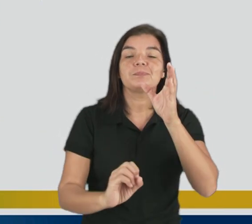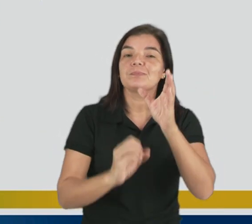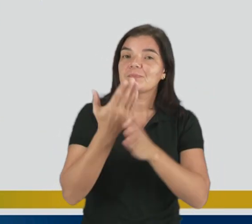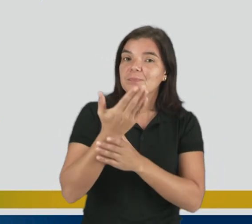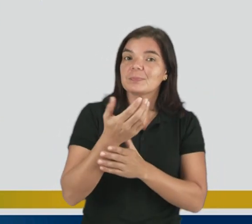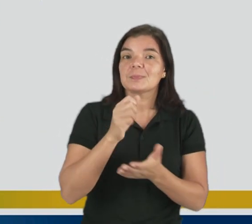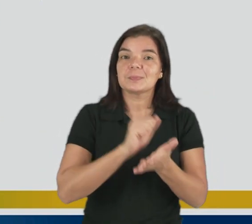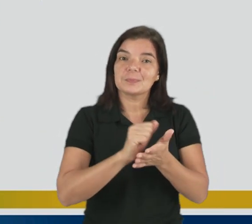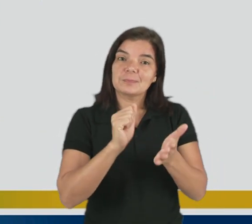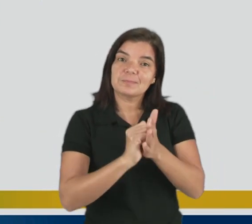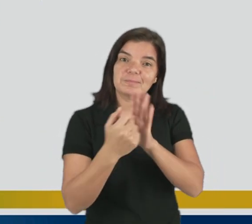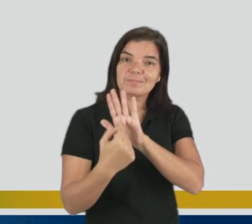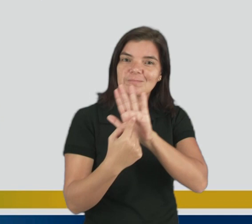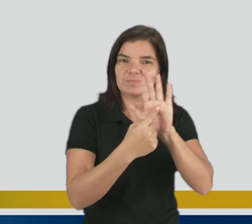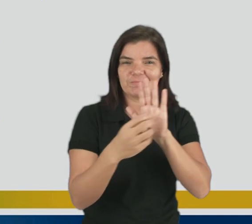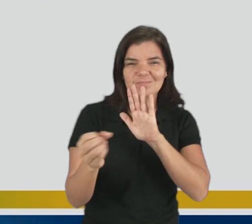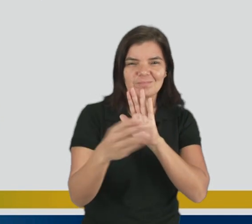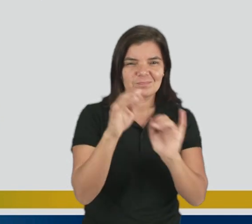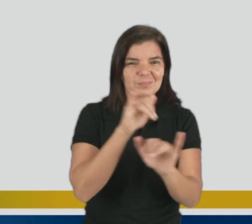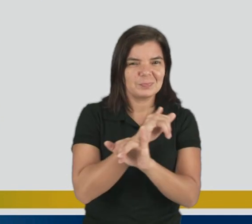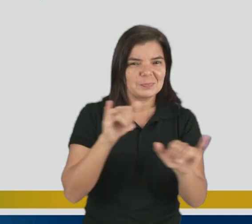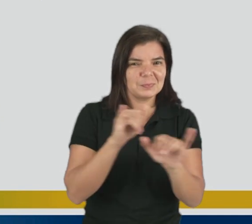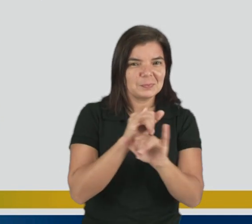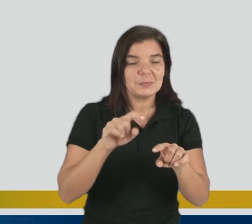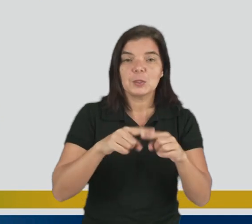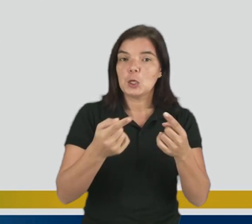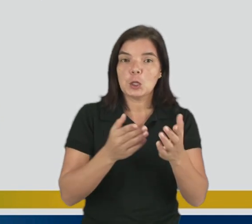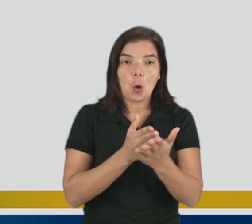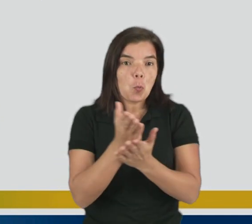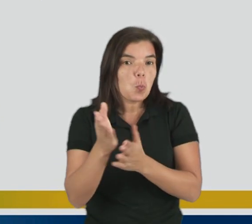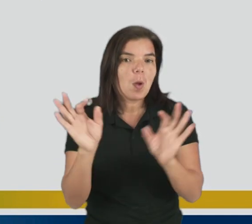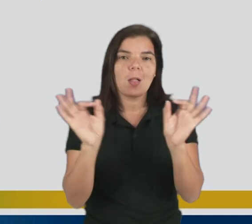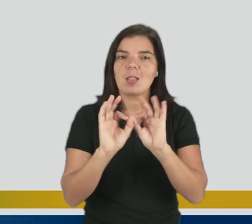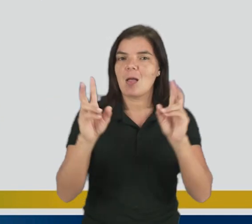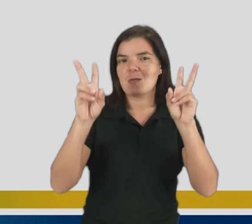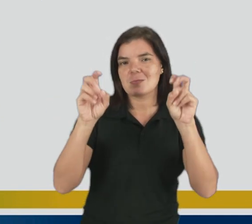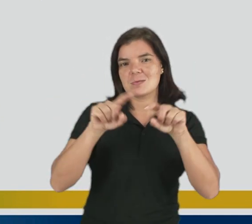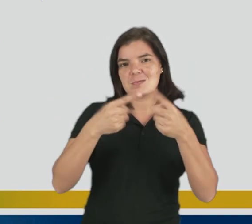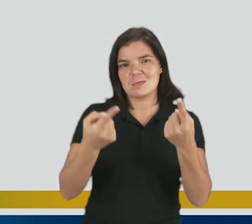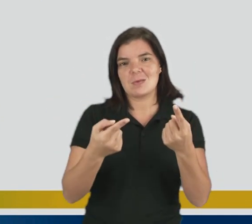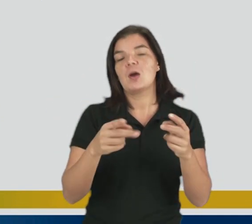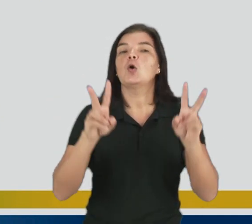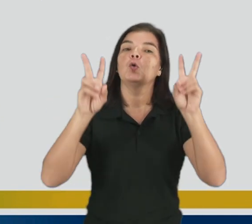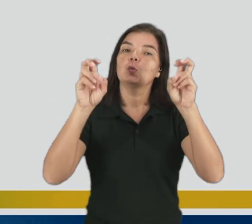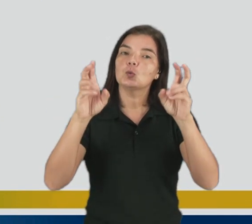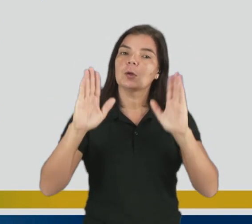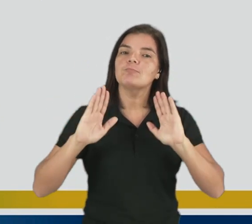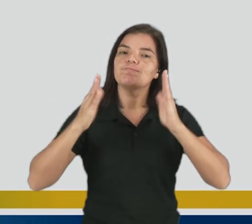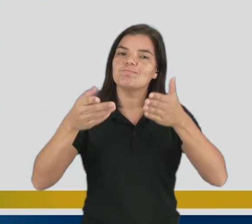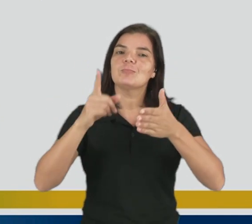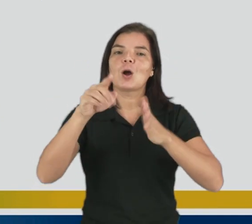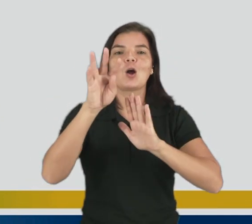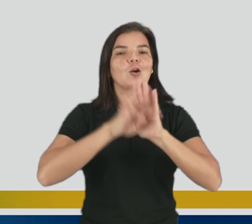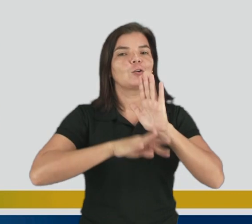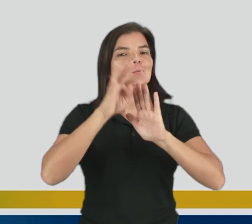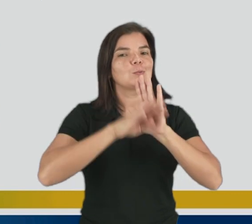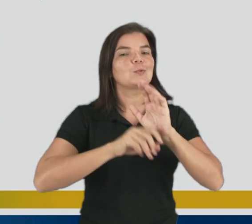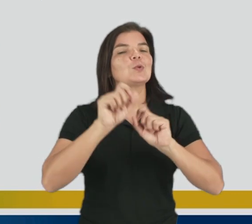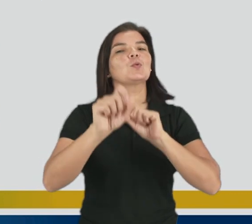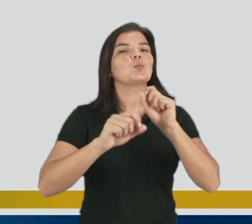à medida que o autor vai apresentando novas informações e não foge do tema. O tema, né, abordado nesse texto é a questão